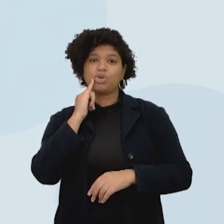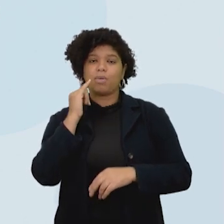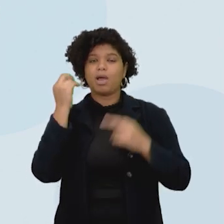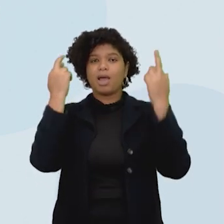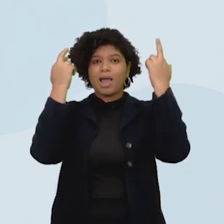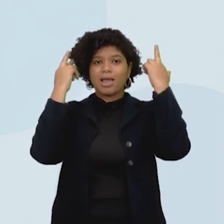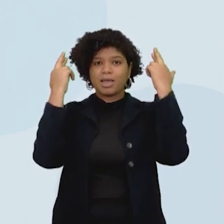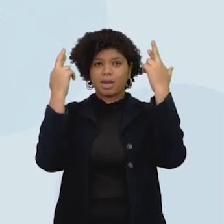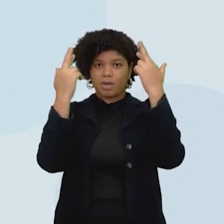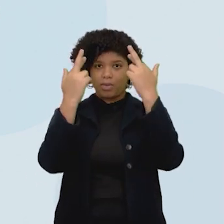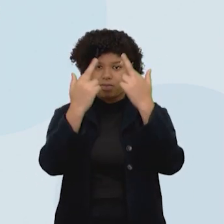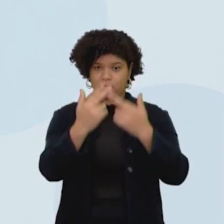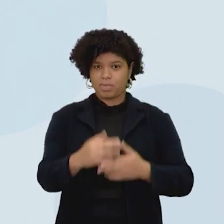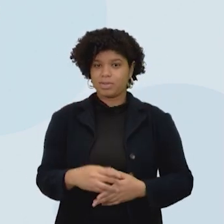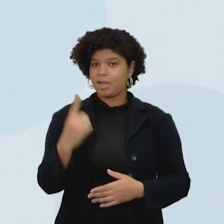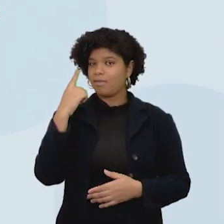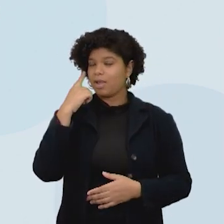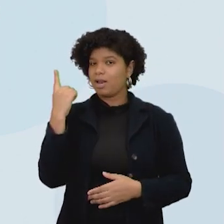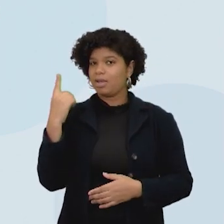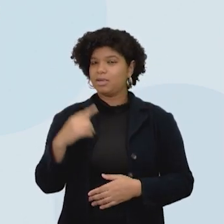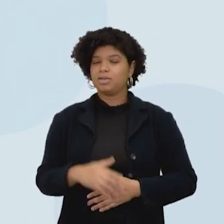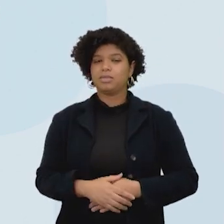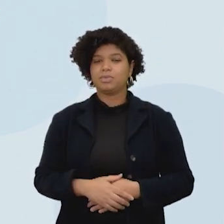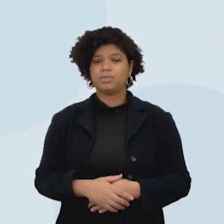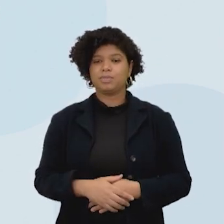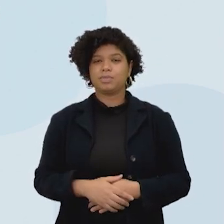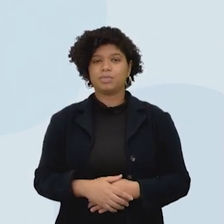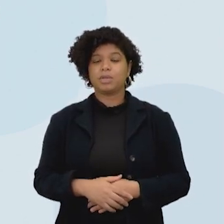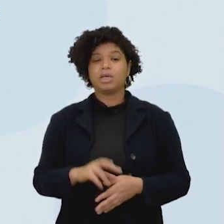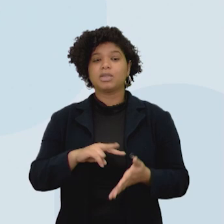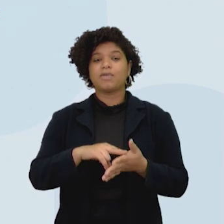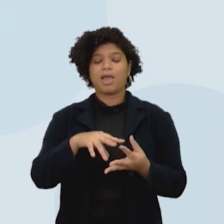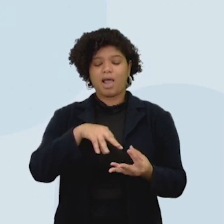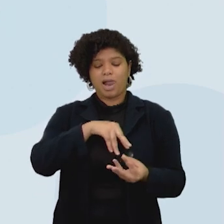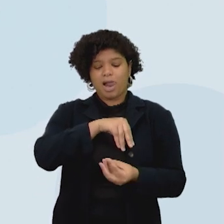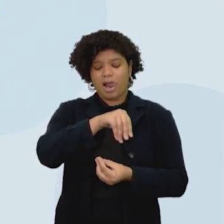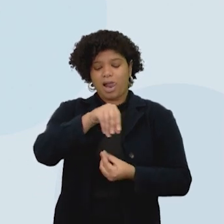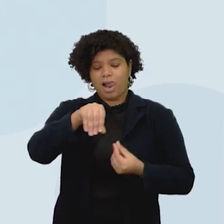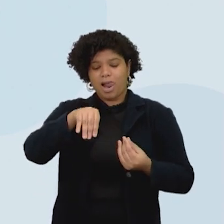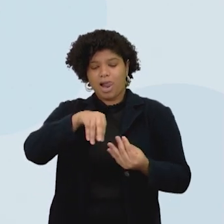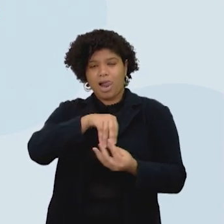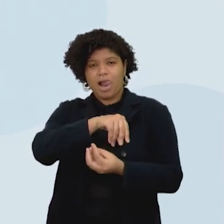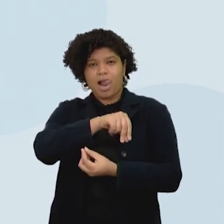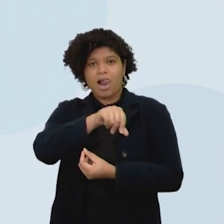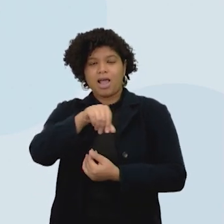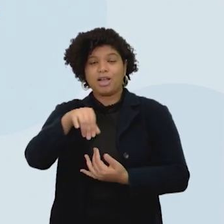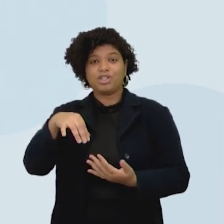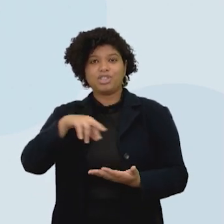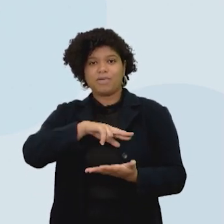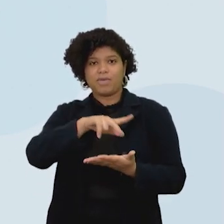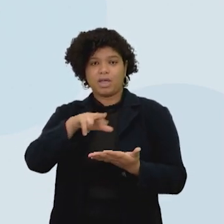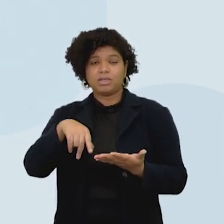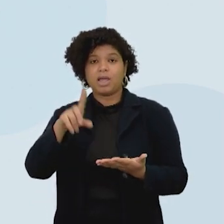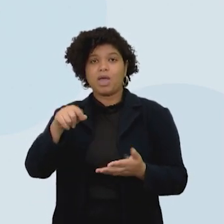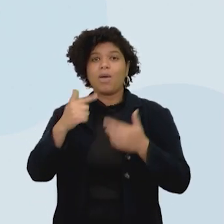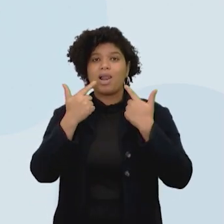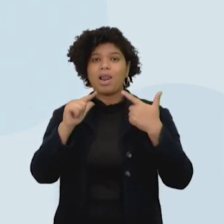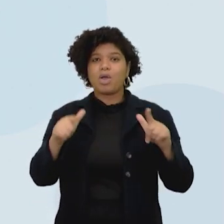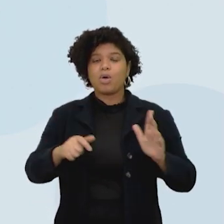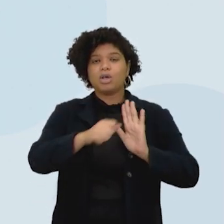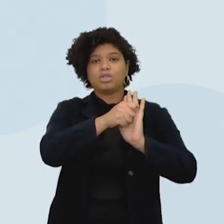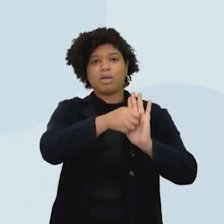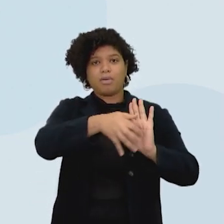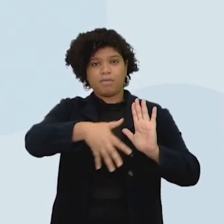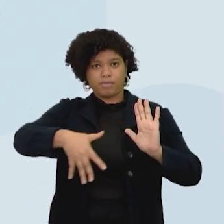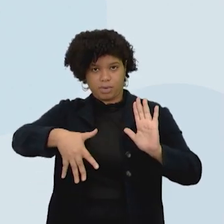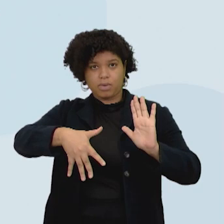pegar a pronúncia lá, mas acabei esquecendo, né? Que significa mistura de sensações. É uma figura de linguagem que faz parte